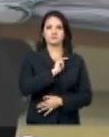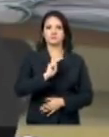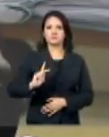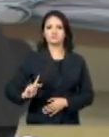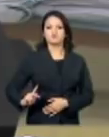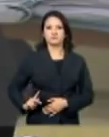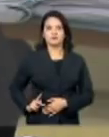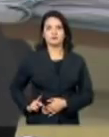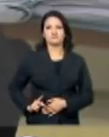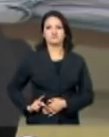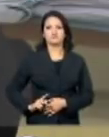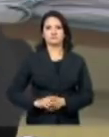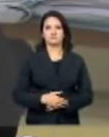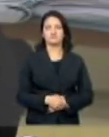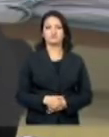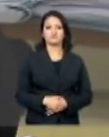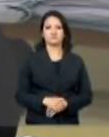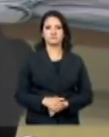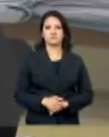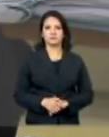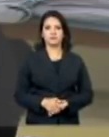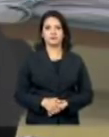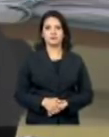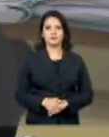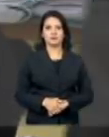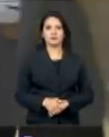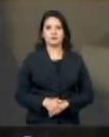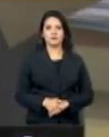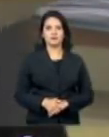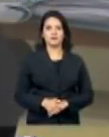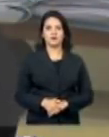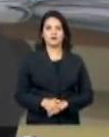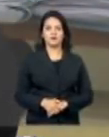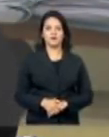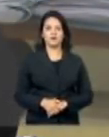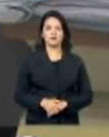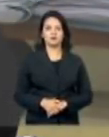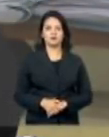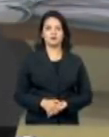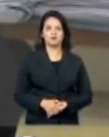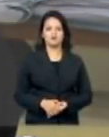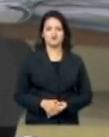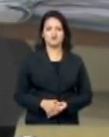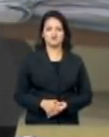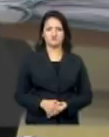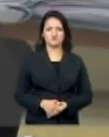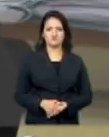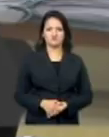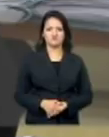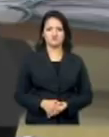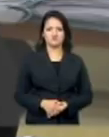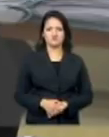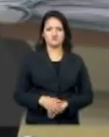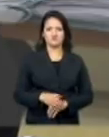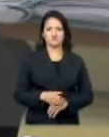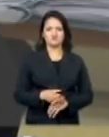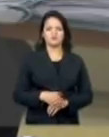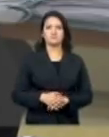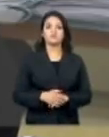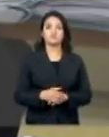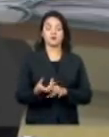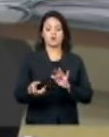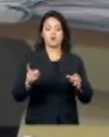ministro gilmar mendes está sentado à esquerda da mesa em formato de um divertido e ao recurso extraordinário com repercussão